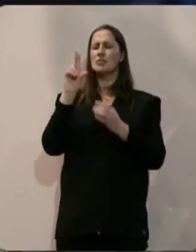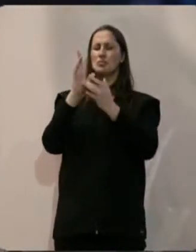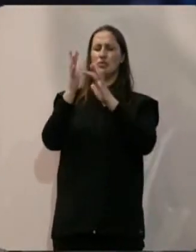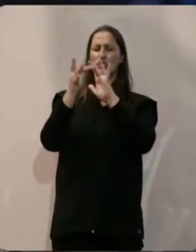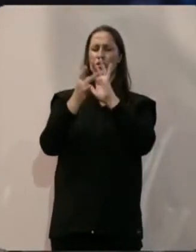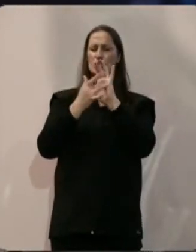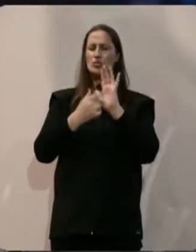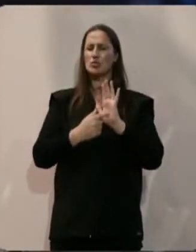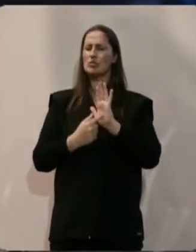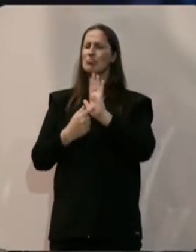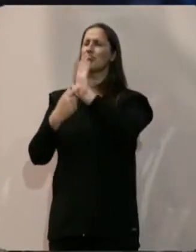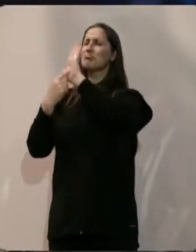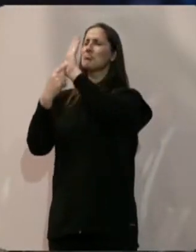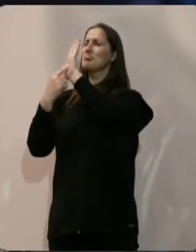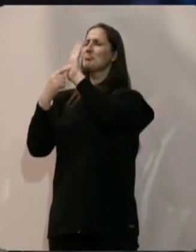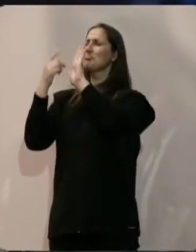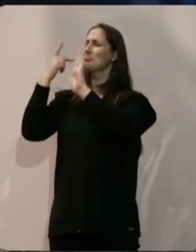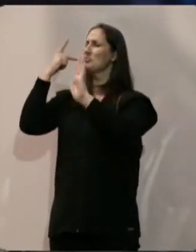apresentamos diante do Senhor,